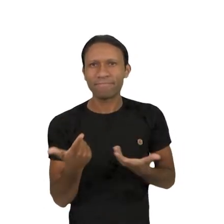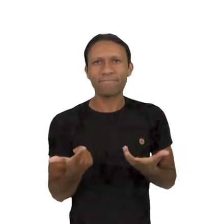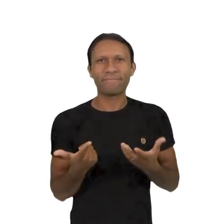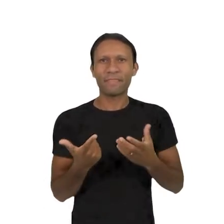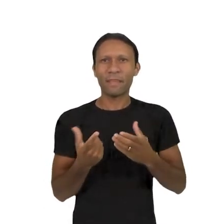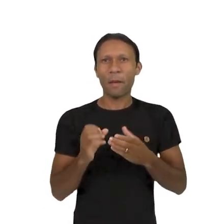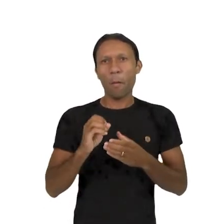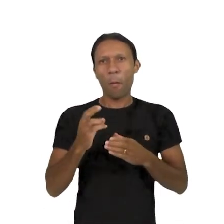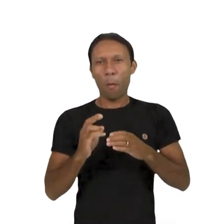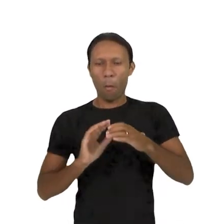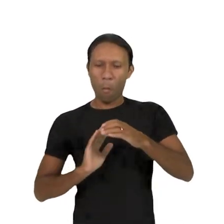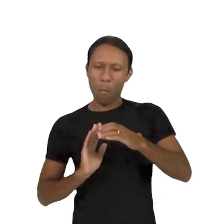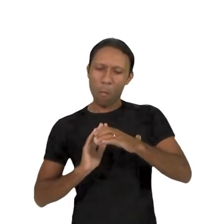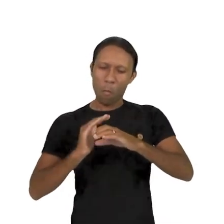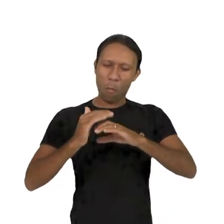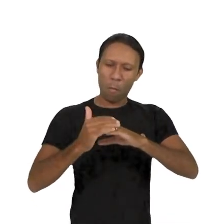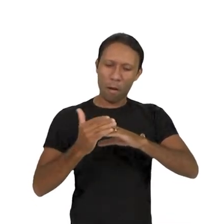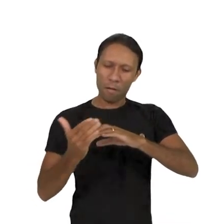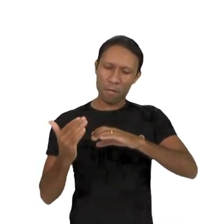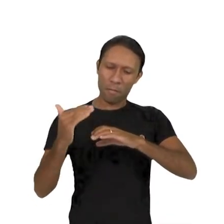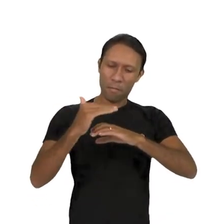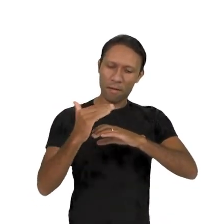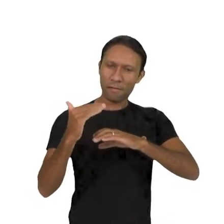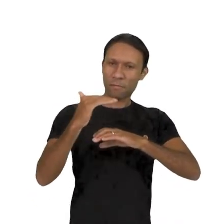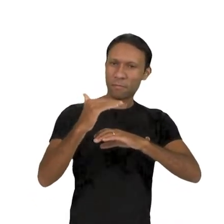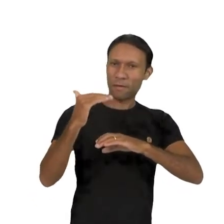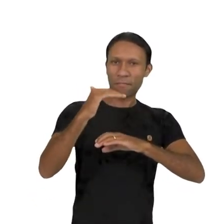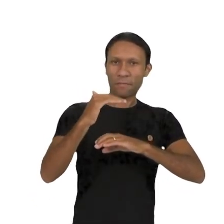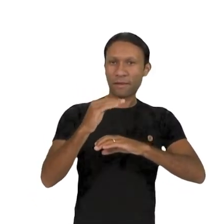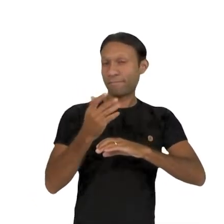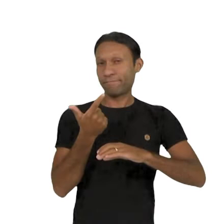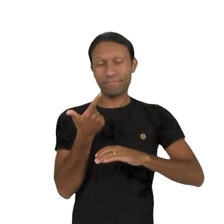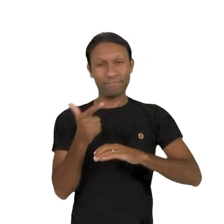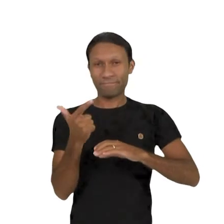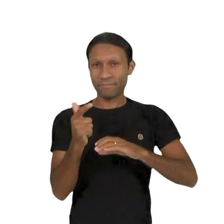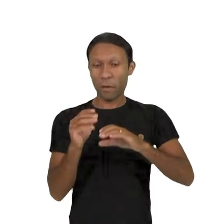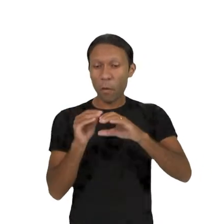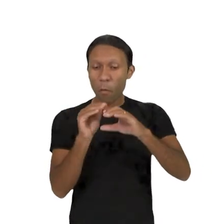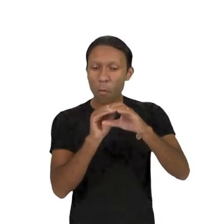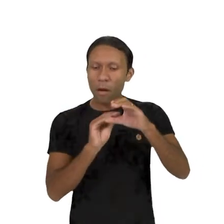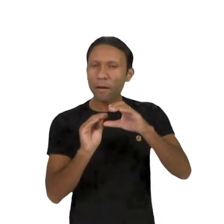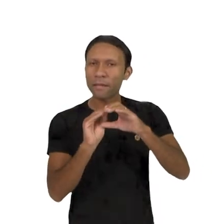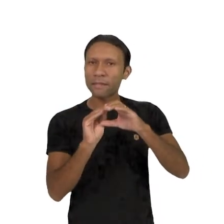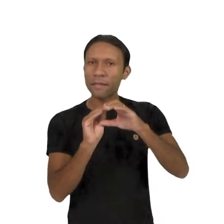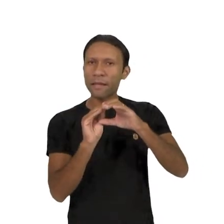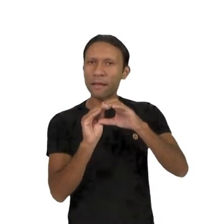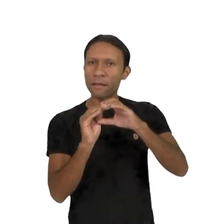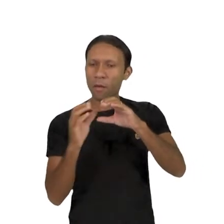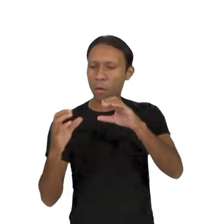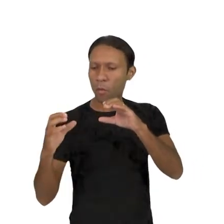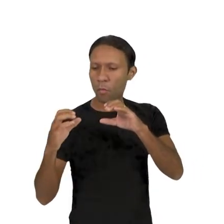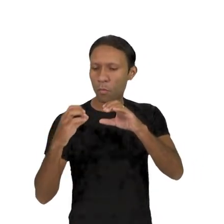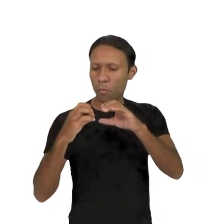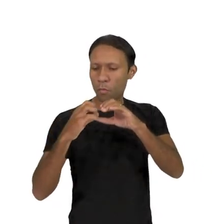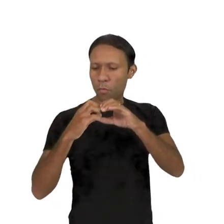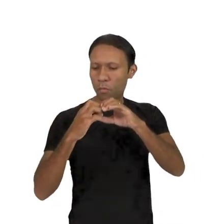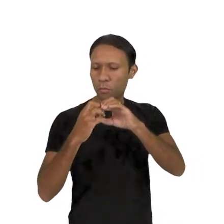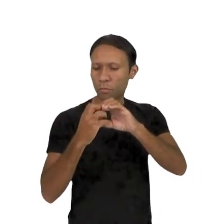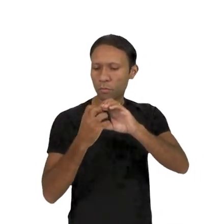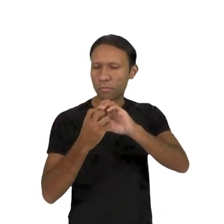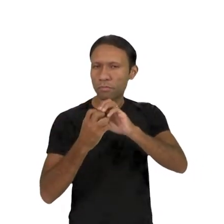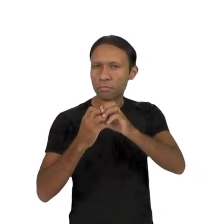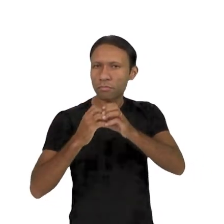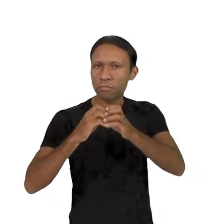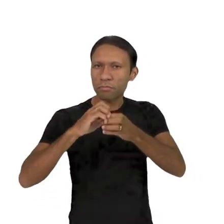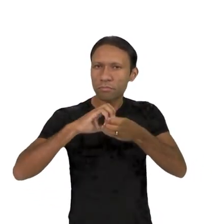organela sobrepondo a ação de outra. Não, você pode ter uma organela vinculada à outra. Essa